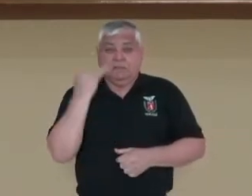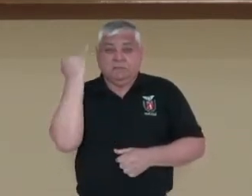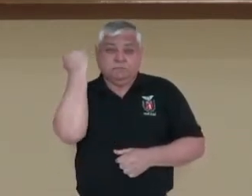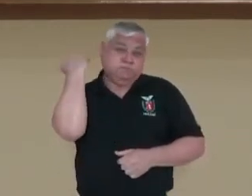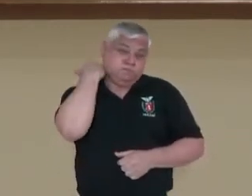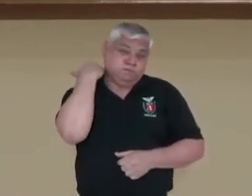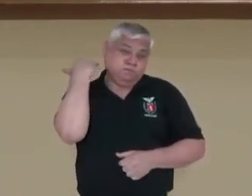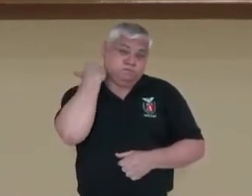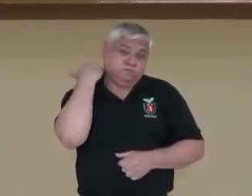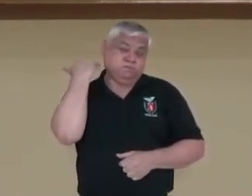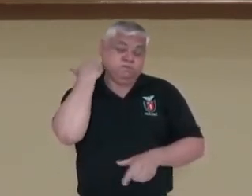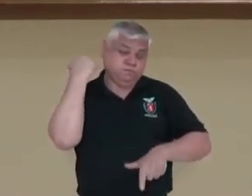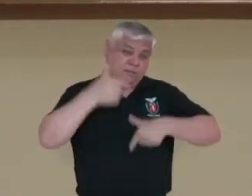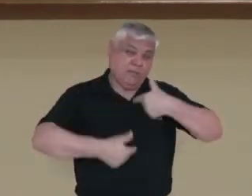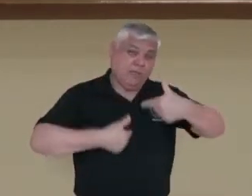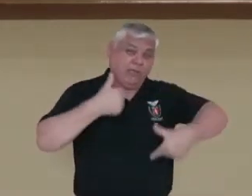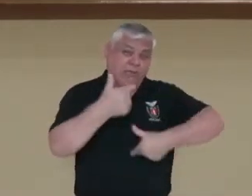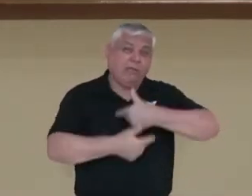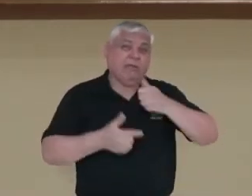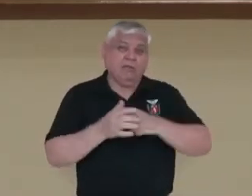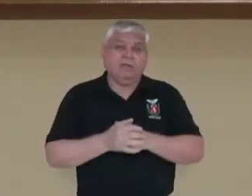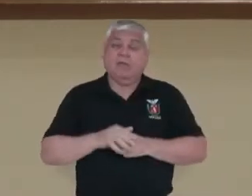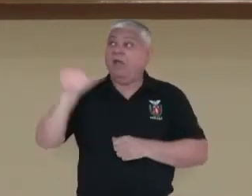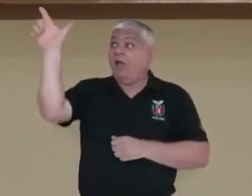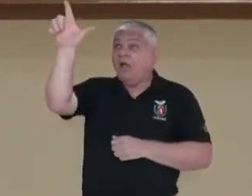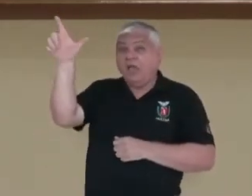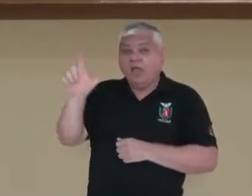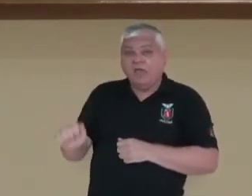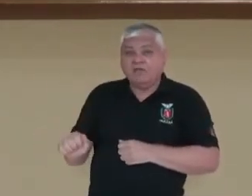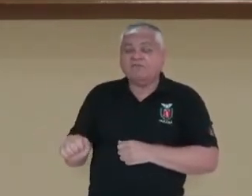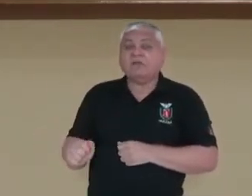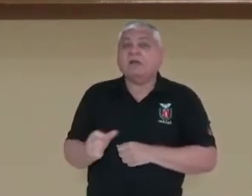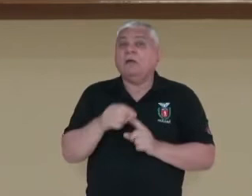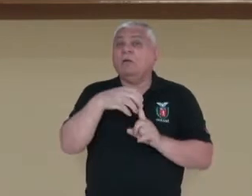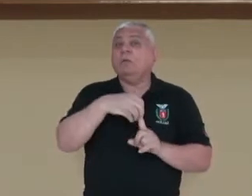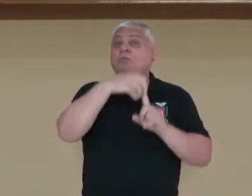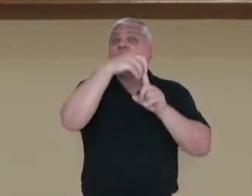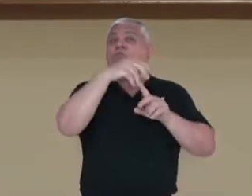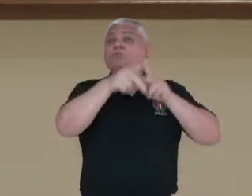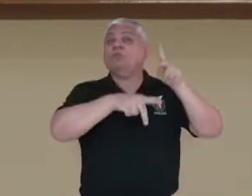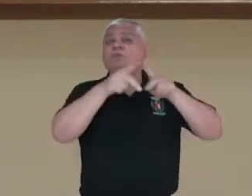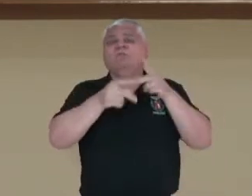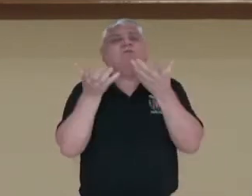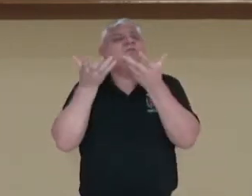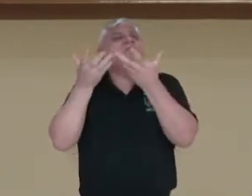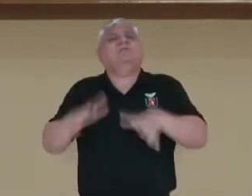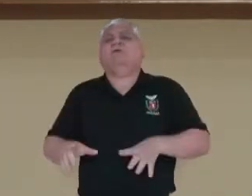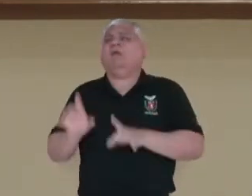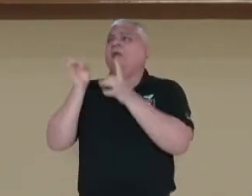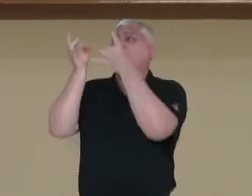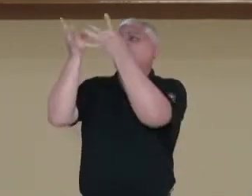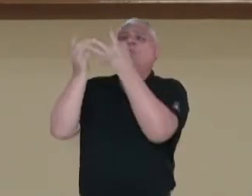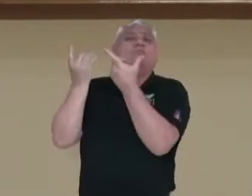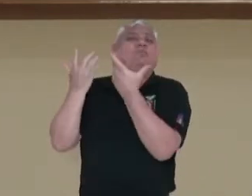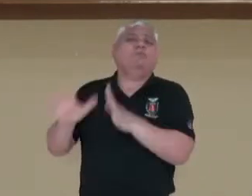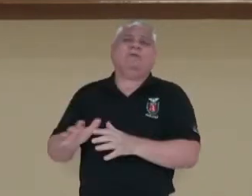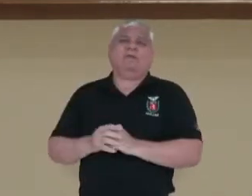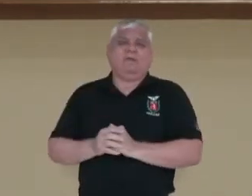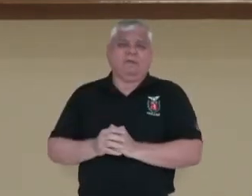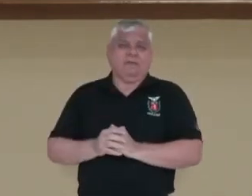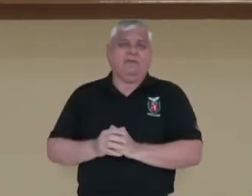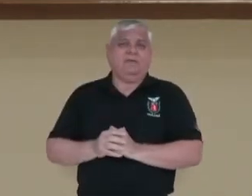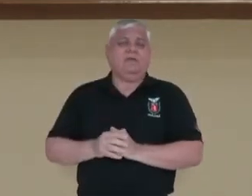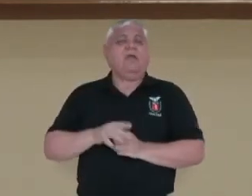Vale lembrar que os africanos foram o único povo que não queria sair da África. Os nossos outros